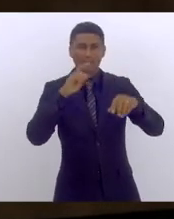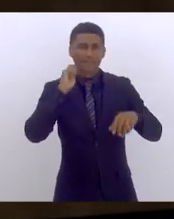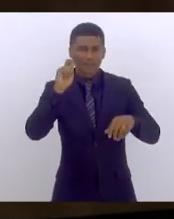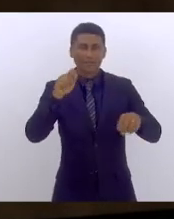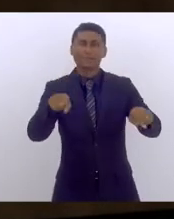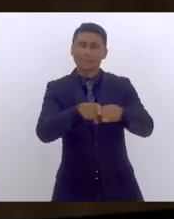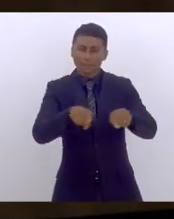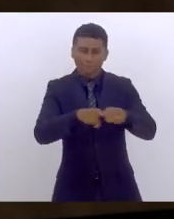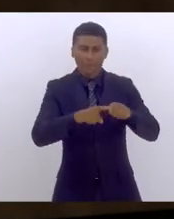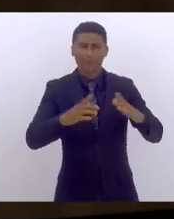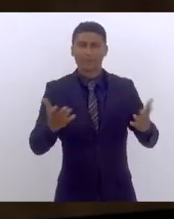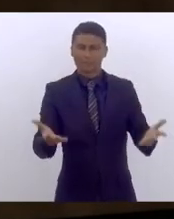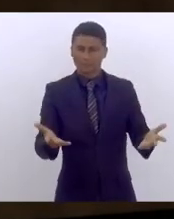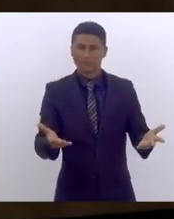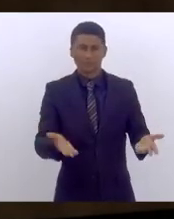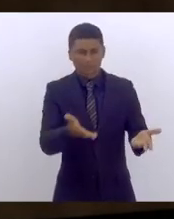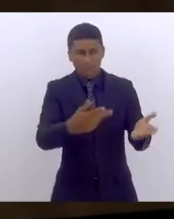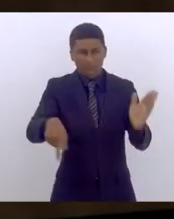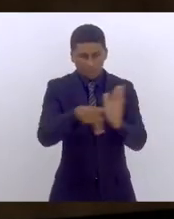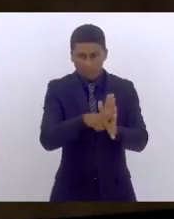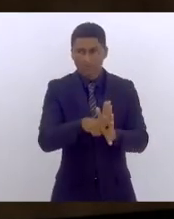destinação. E também